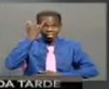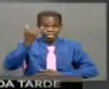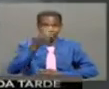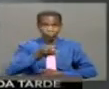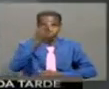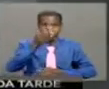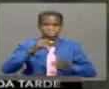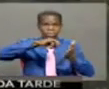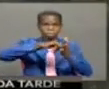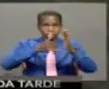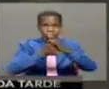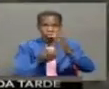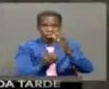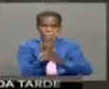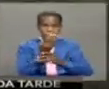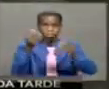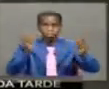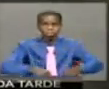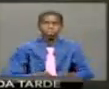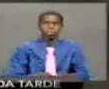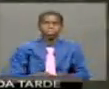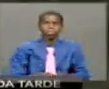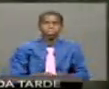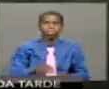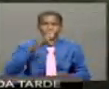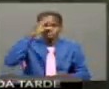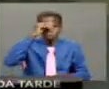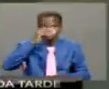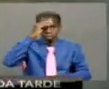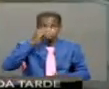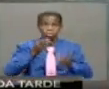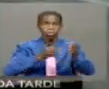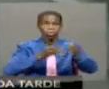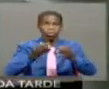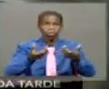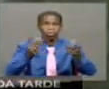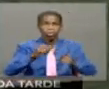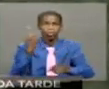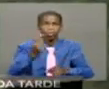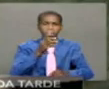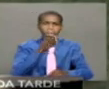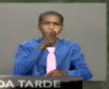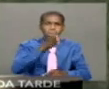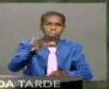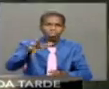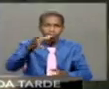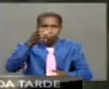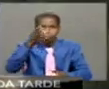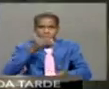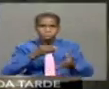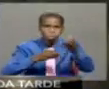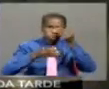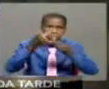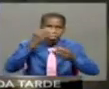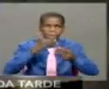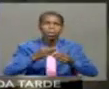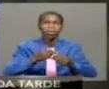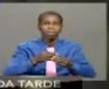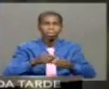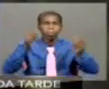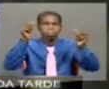outras valências. Quanto mais conhecermos essas localidades, poderemos então proporcionar o meio ambiente, poderemos então